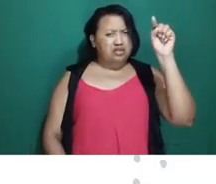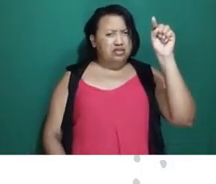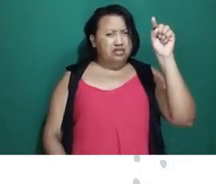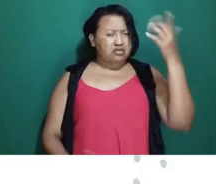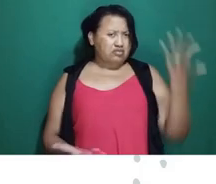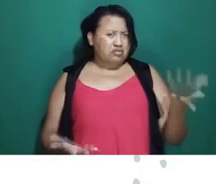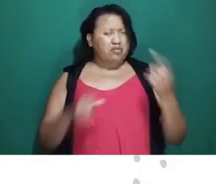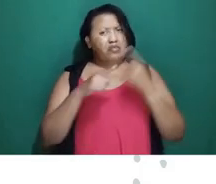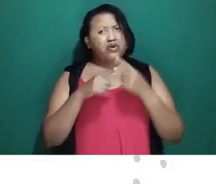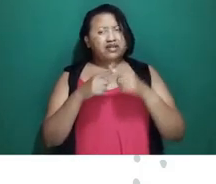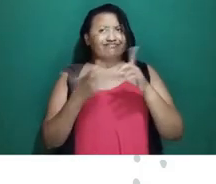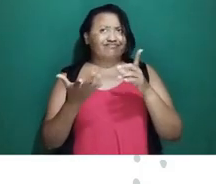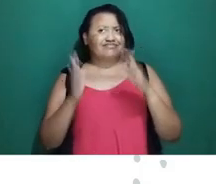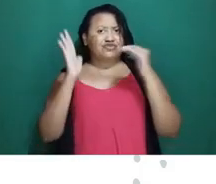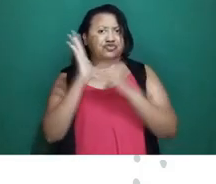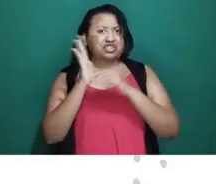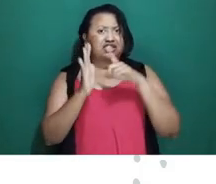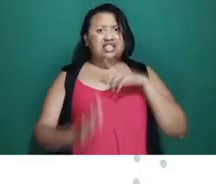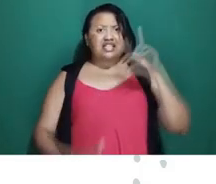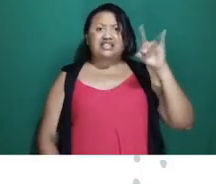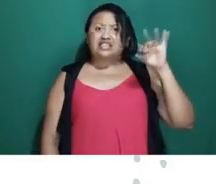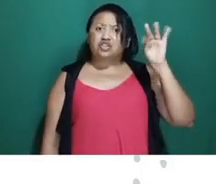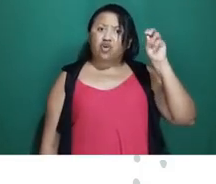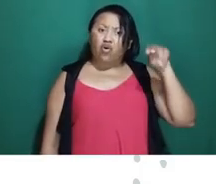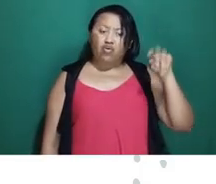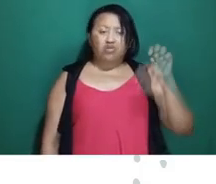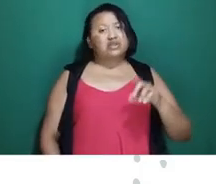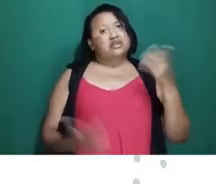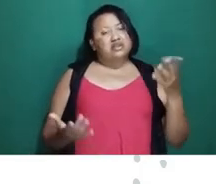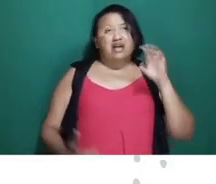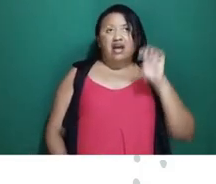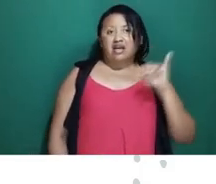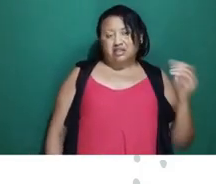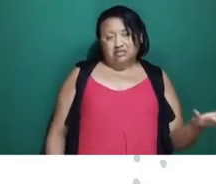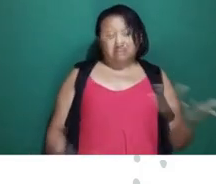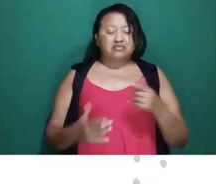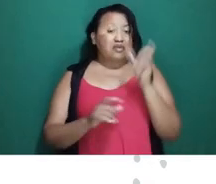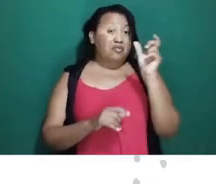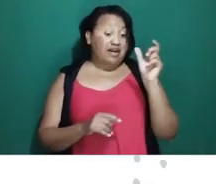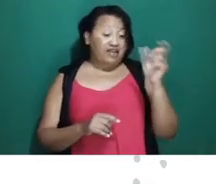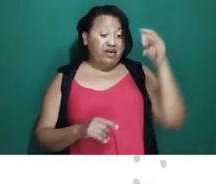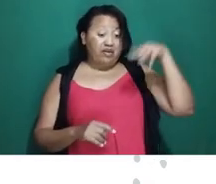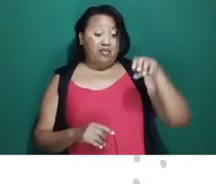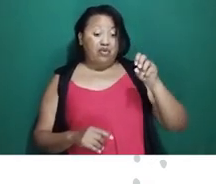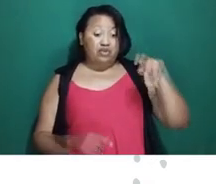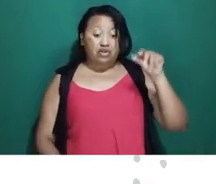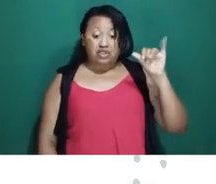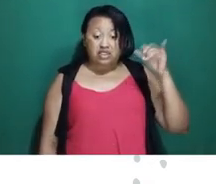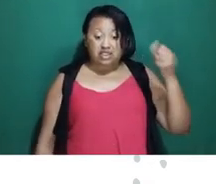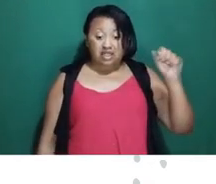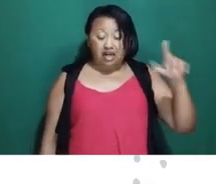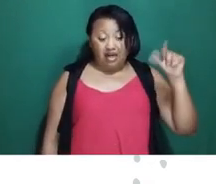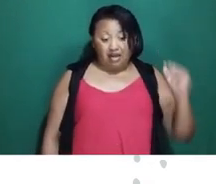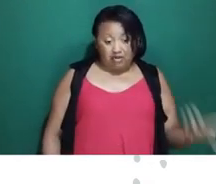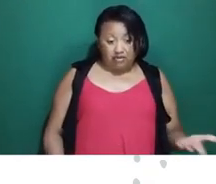por serem determinadas em ditongo e em respectivamente são palavras monossílabas átonas e